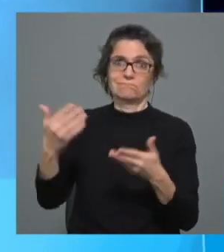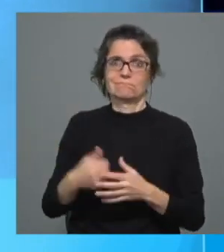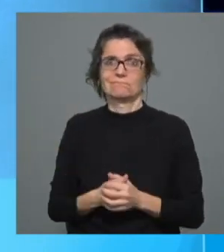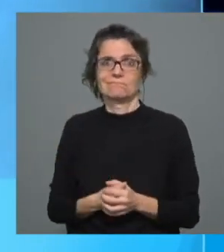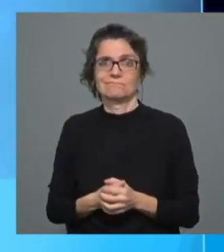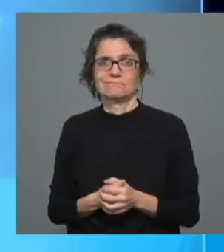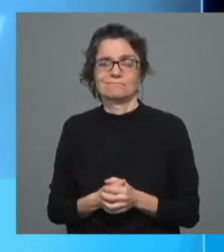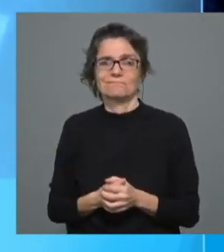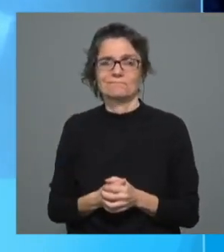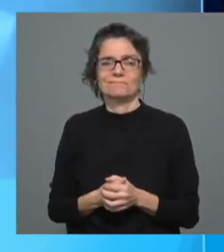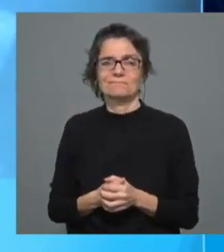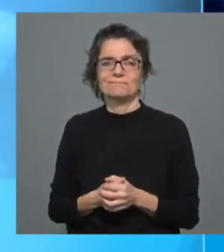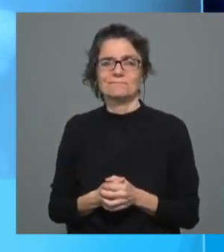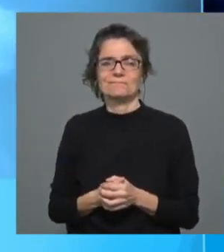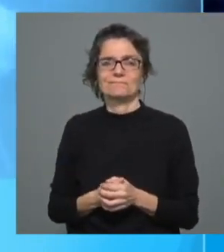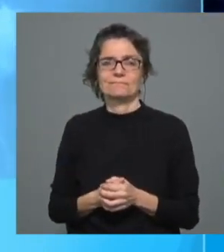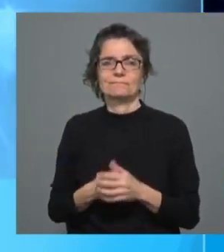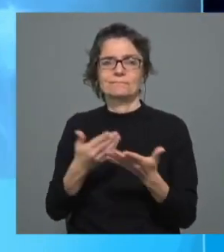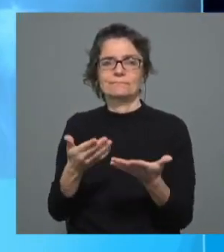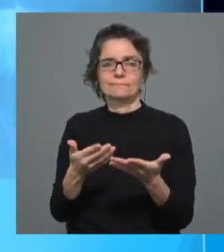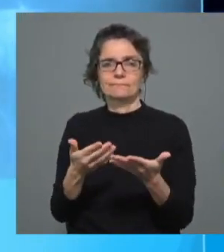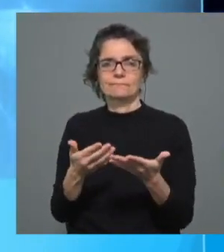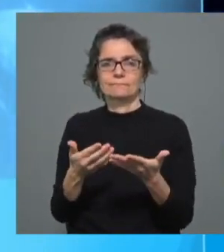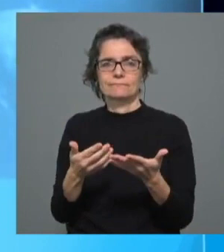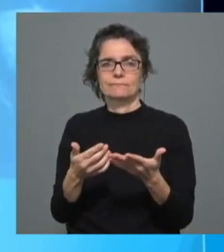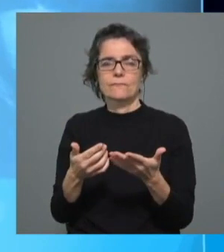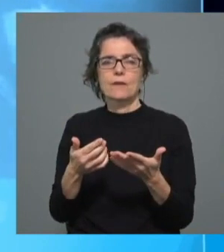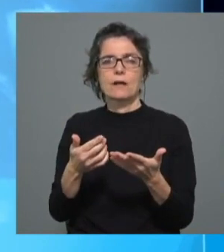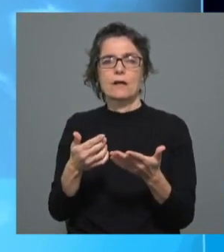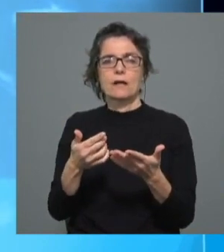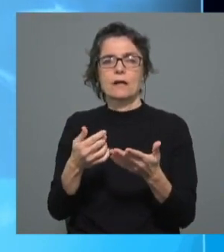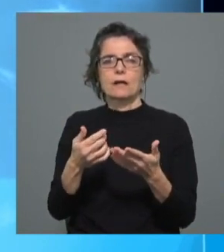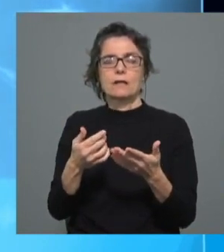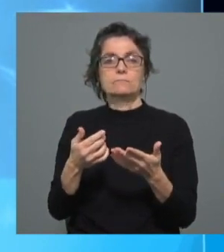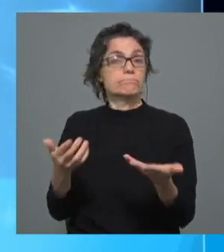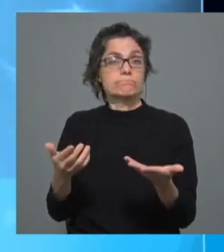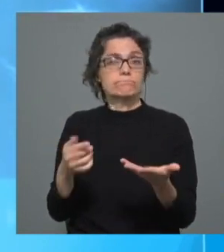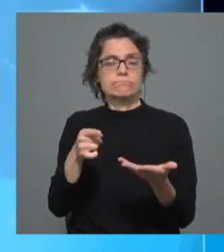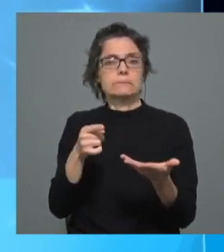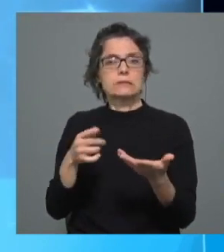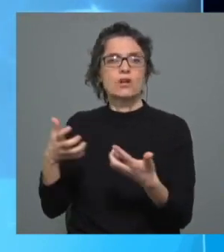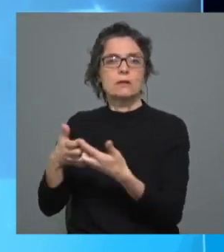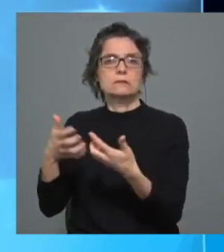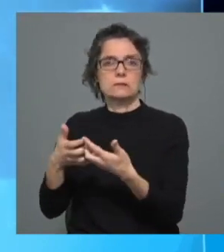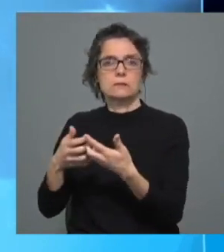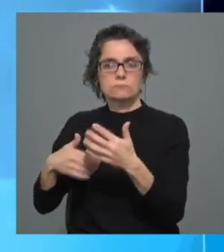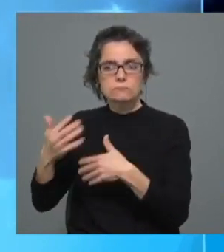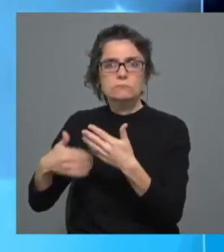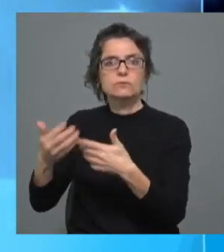tranquilo. Vão acontecendo, enfim, este evoluir do conflito com um